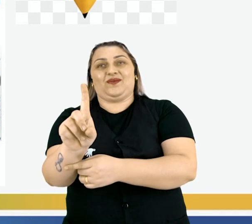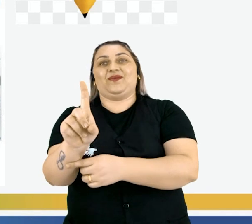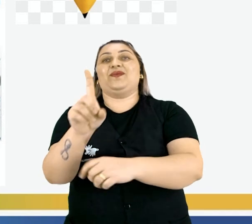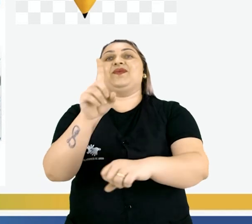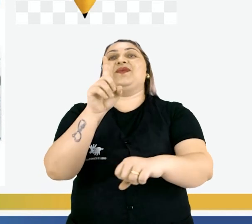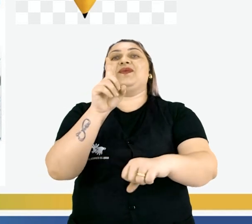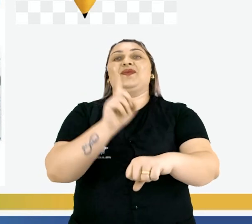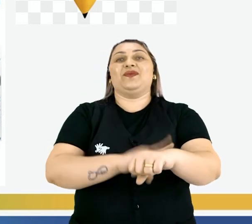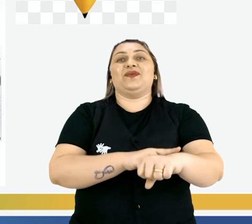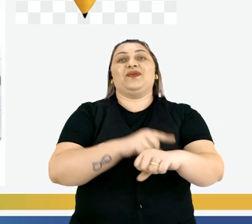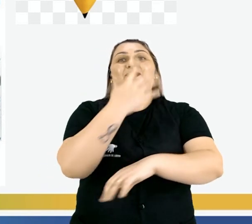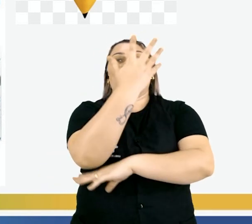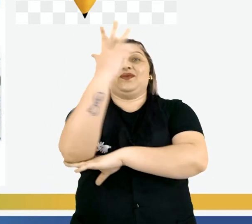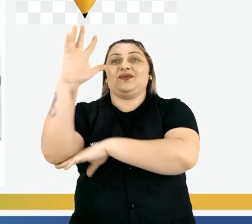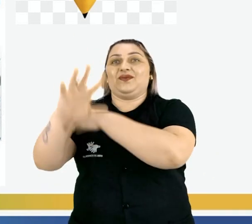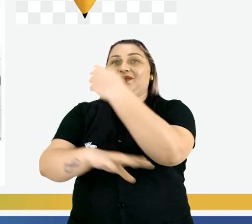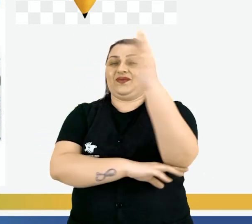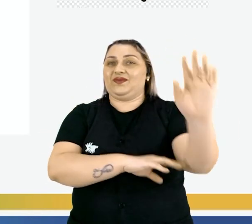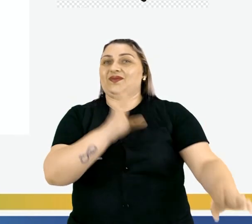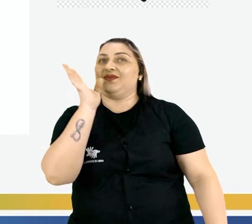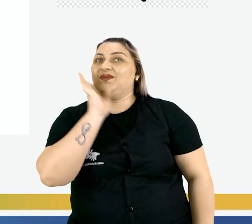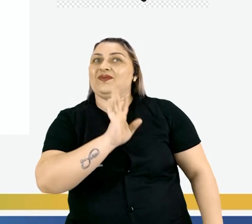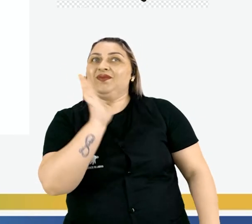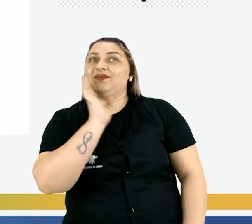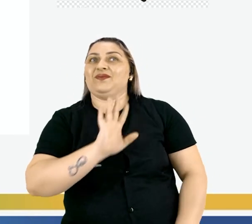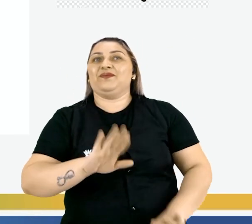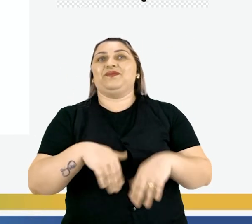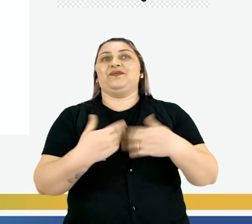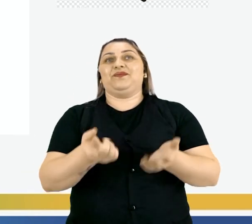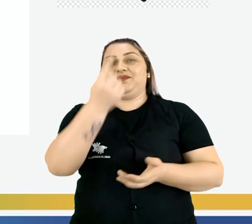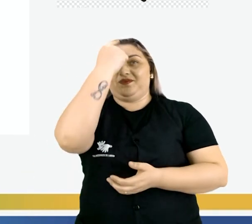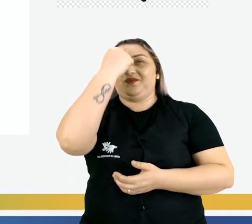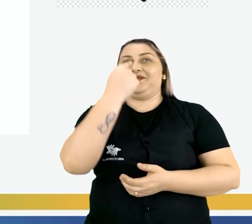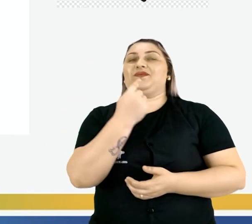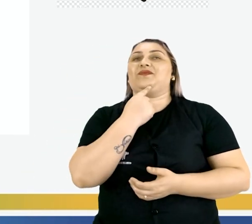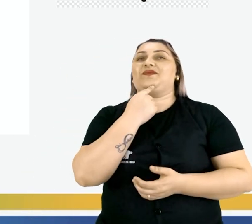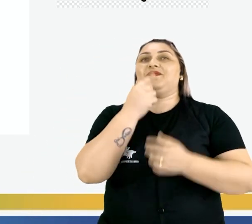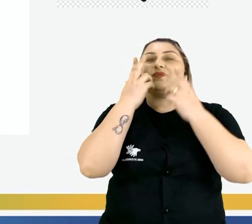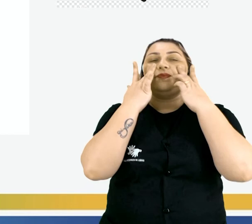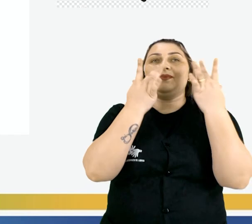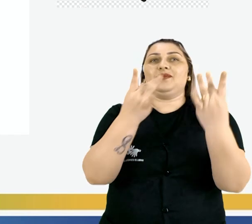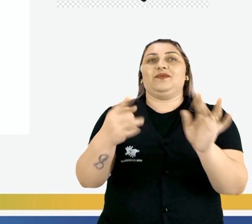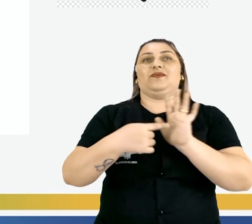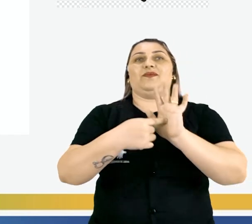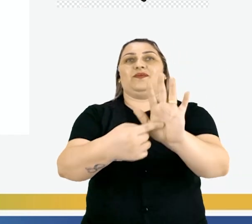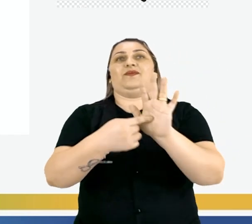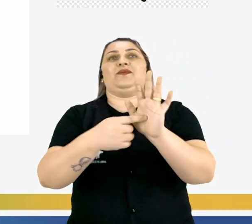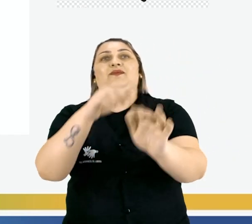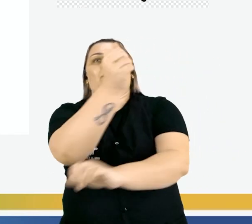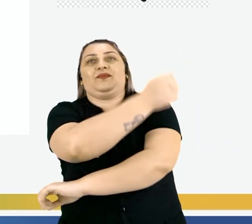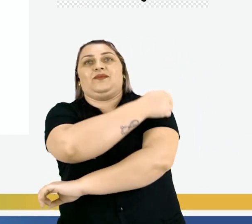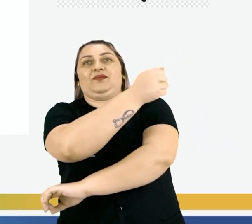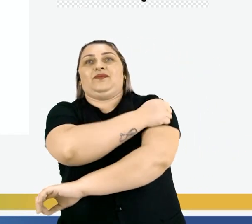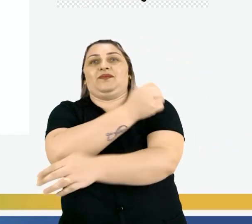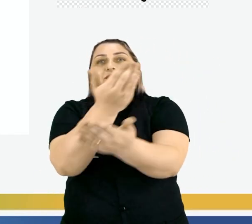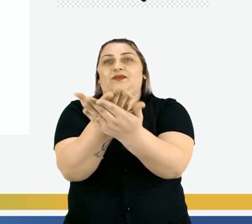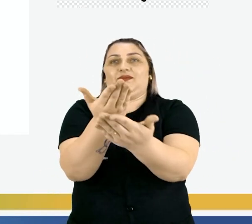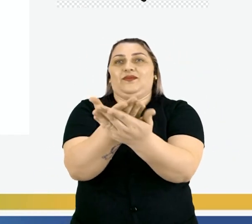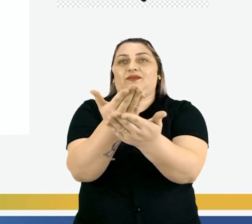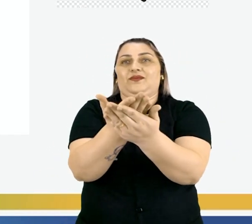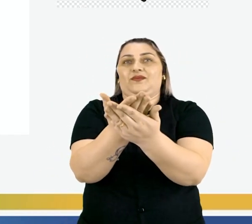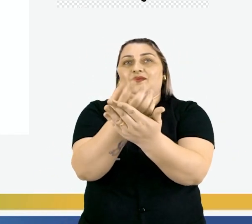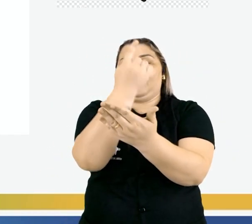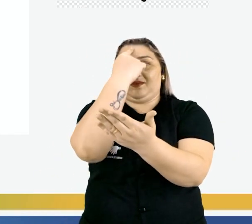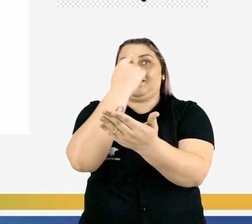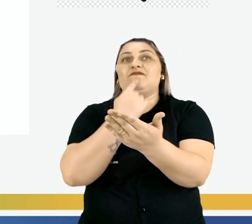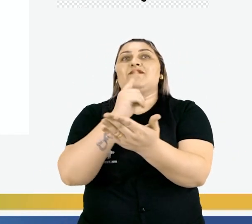da natureza. Que legal, hein? Observe as imagens que mostram alunos estudando. Olha só, a